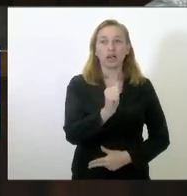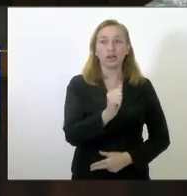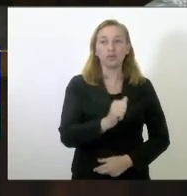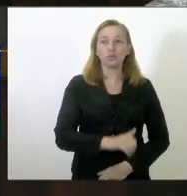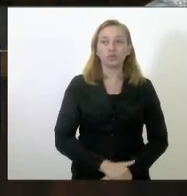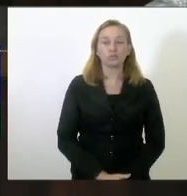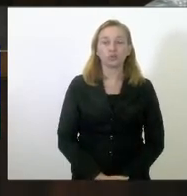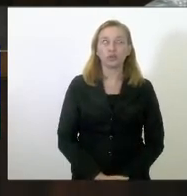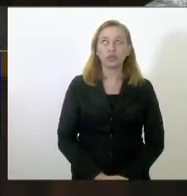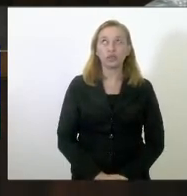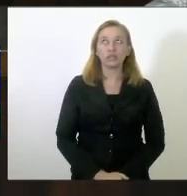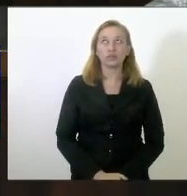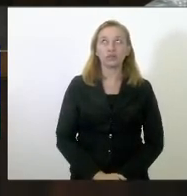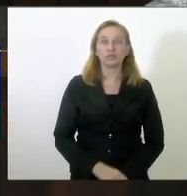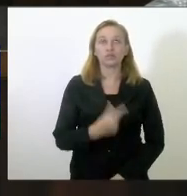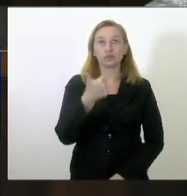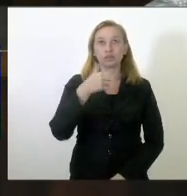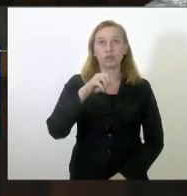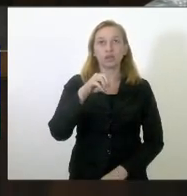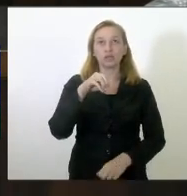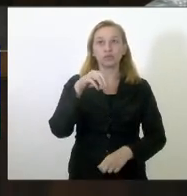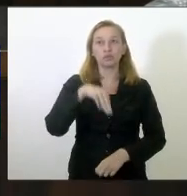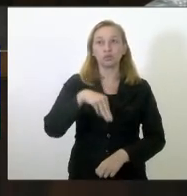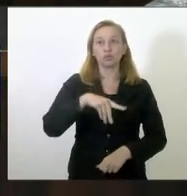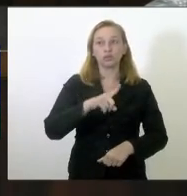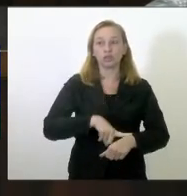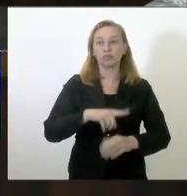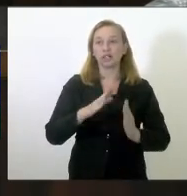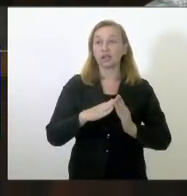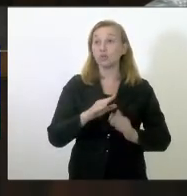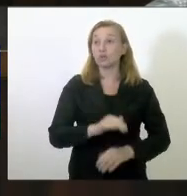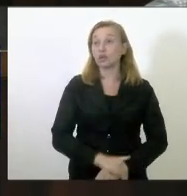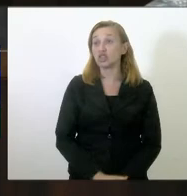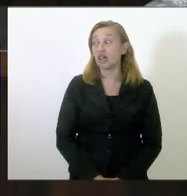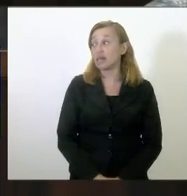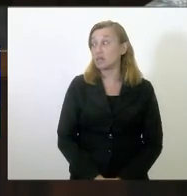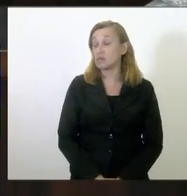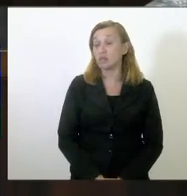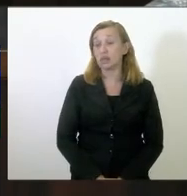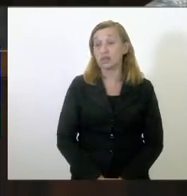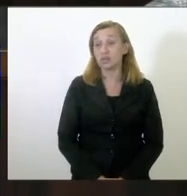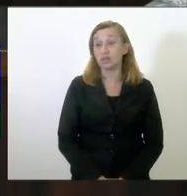Amorim. Vossa Excelência dispõe de 10 minutos no tempo regimental.